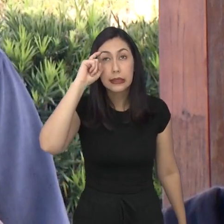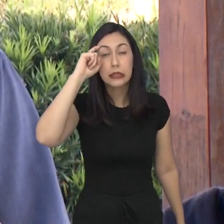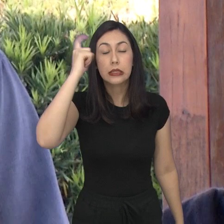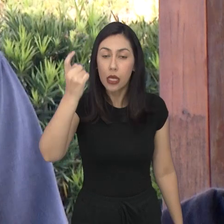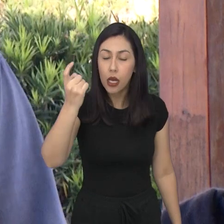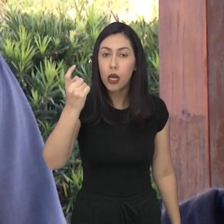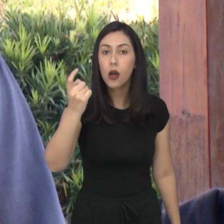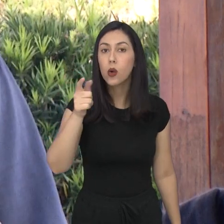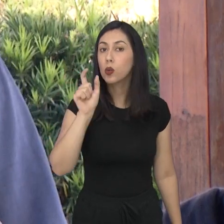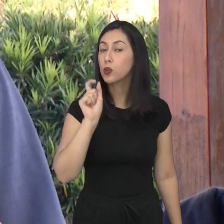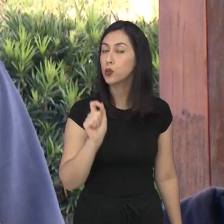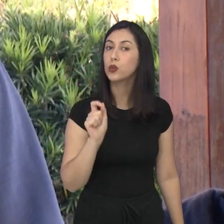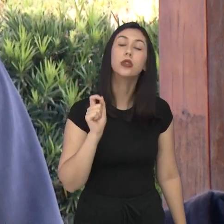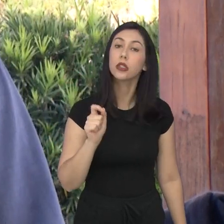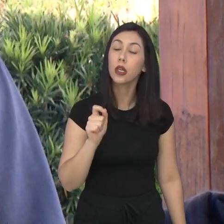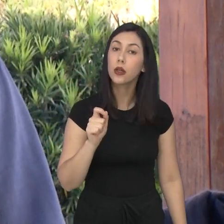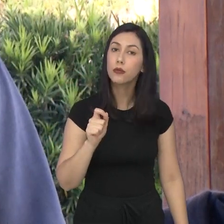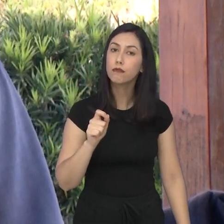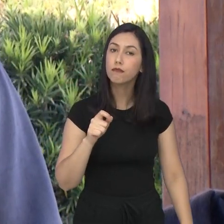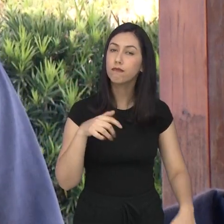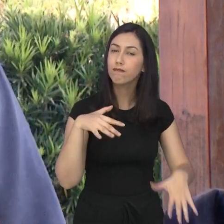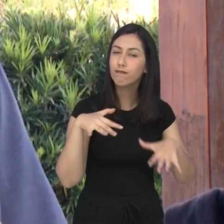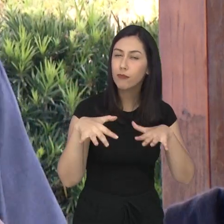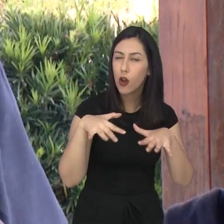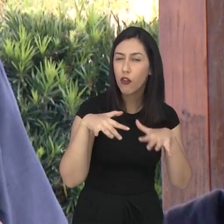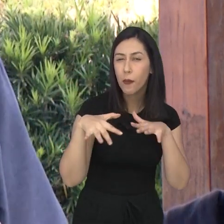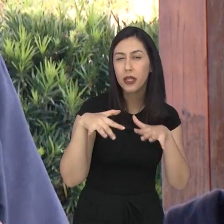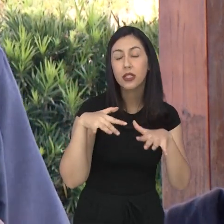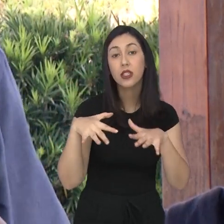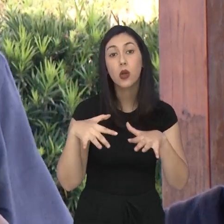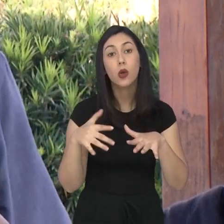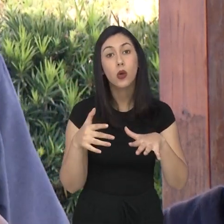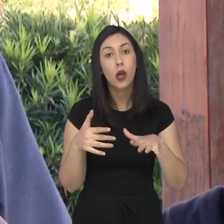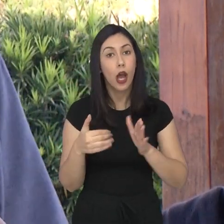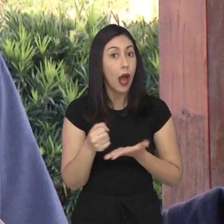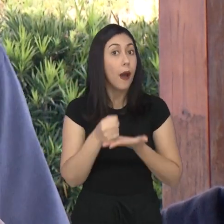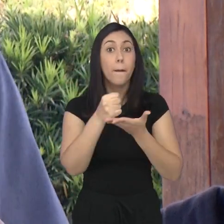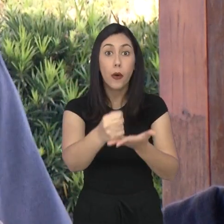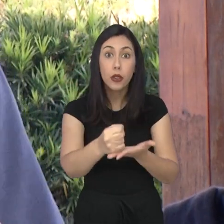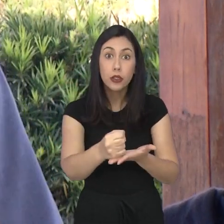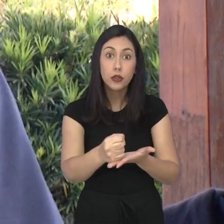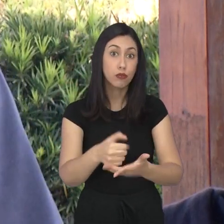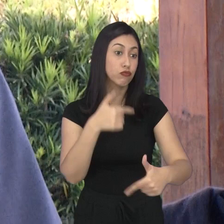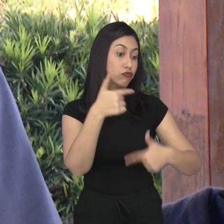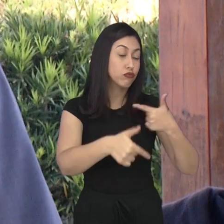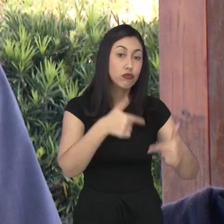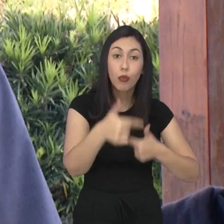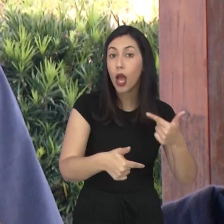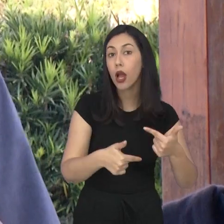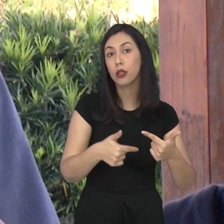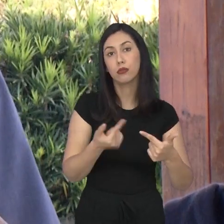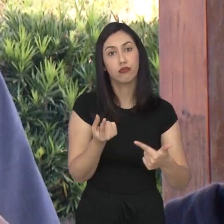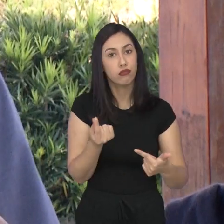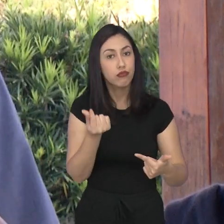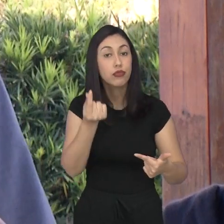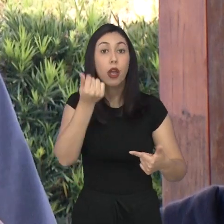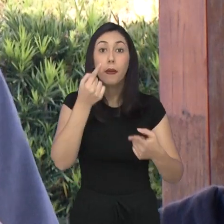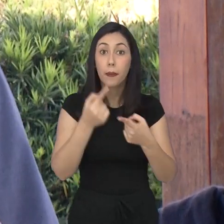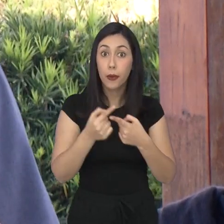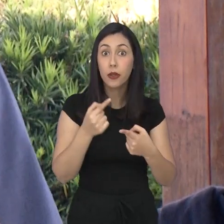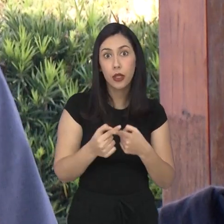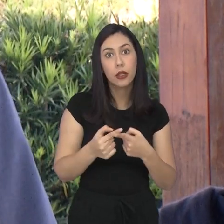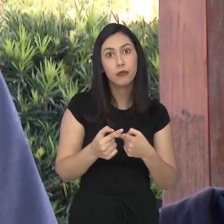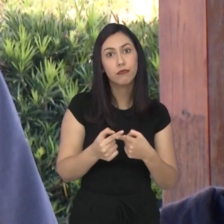ideia, né, é que essa movimentação gere, sim, emprego, renda, né? Porque é